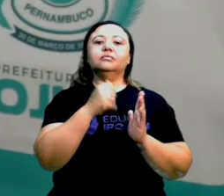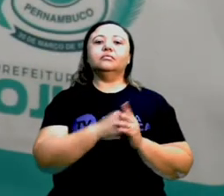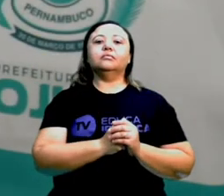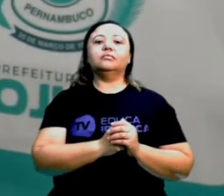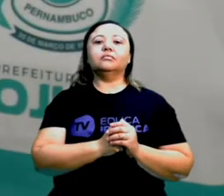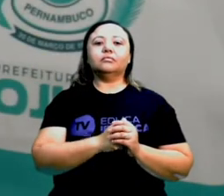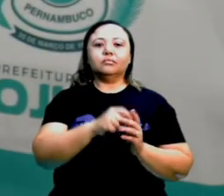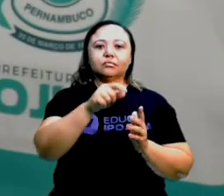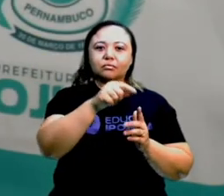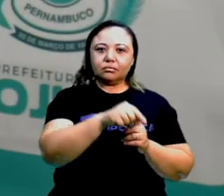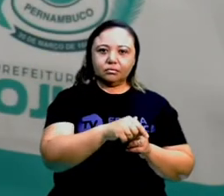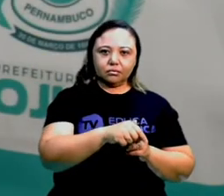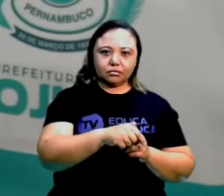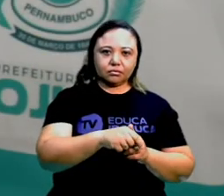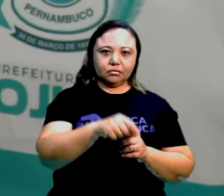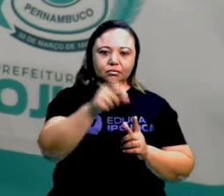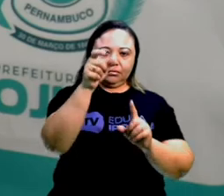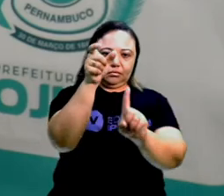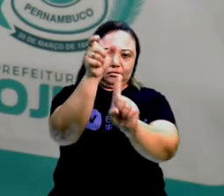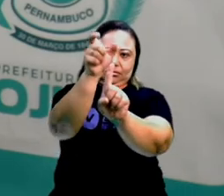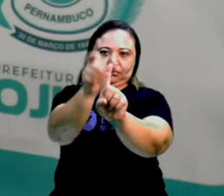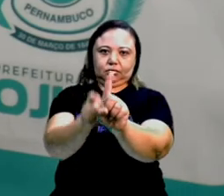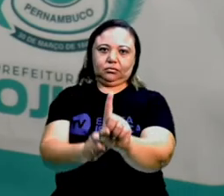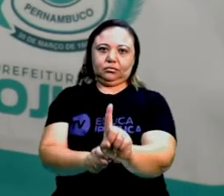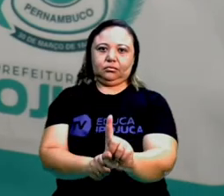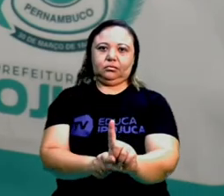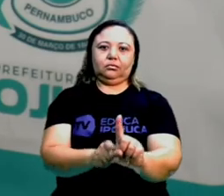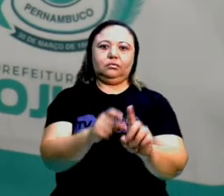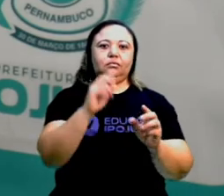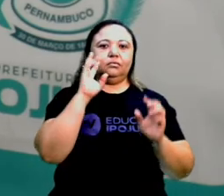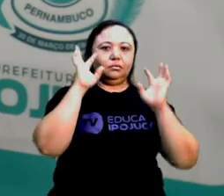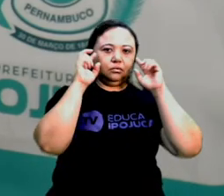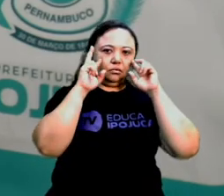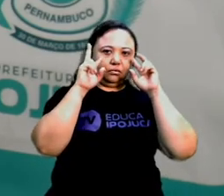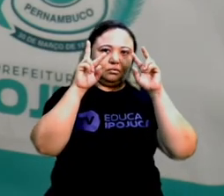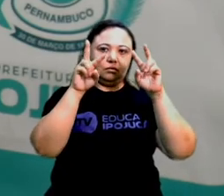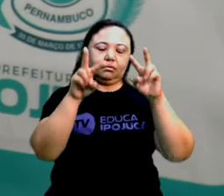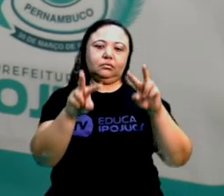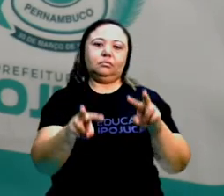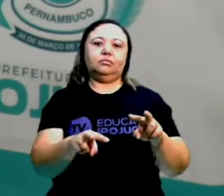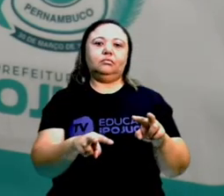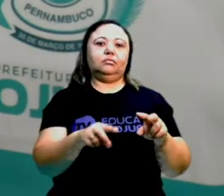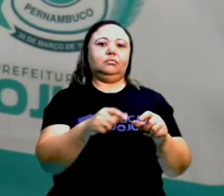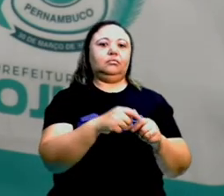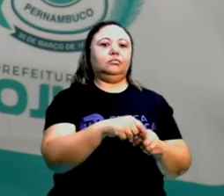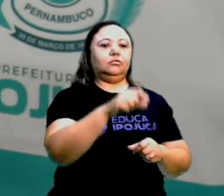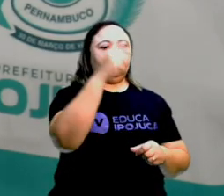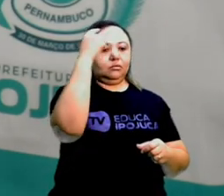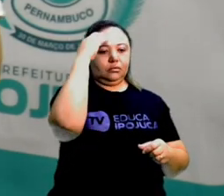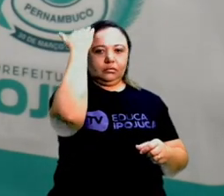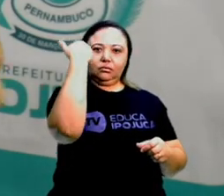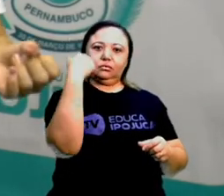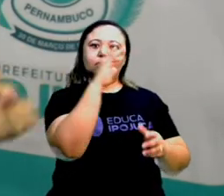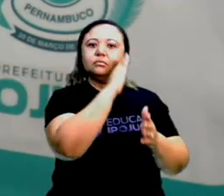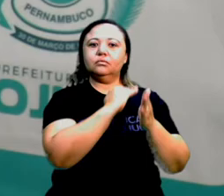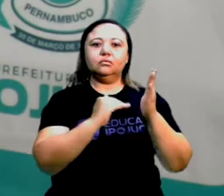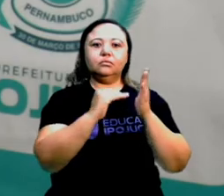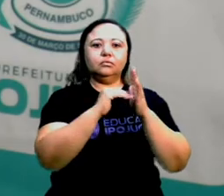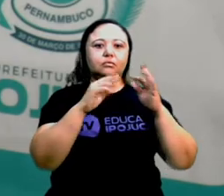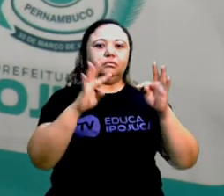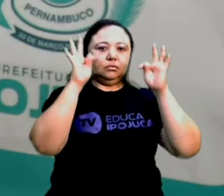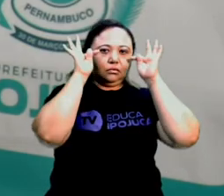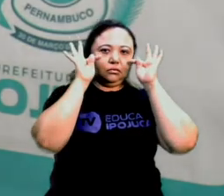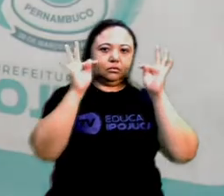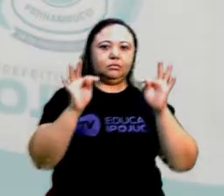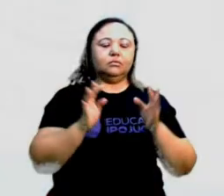um narrador personagem, um narrador observador ou um narrador onisciente? Então, na aula de hoje,